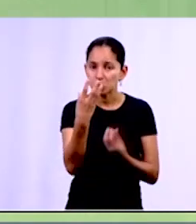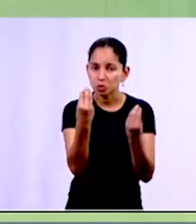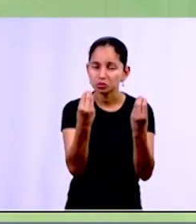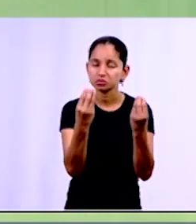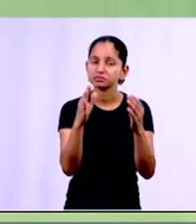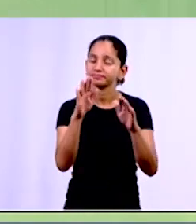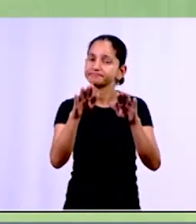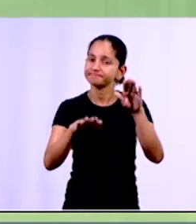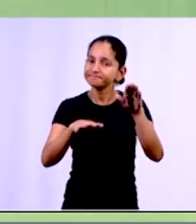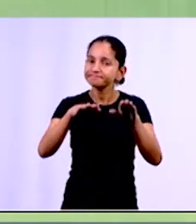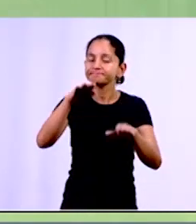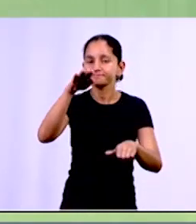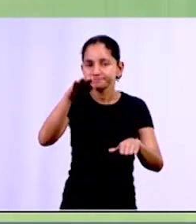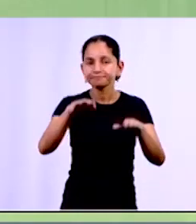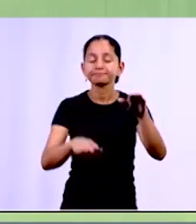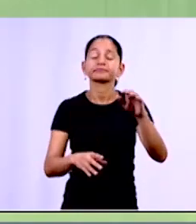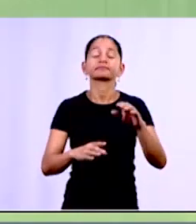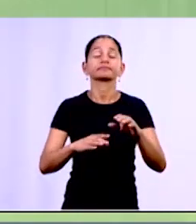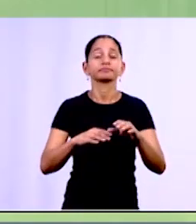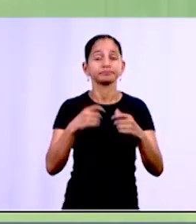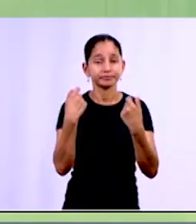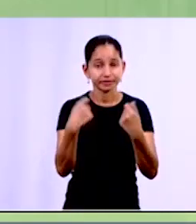tiver pouquíssima memória, né,